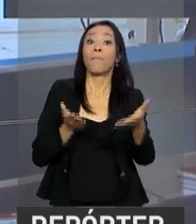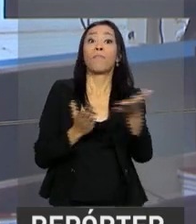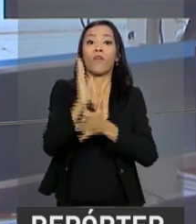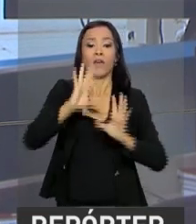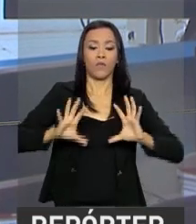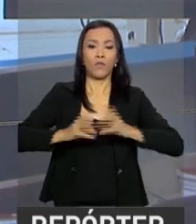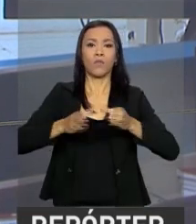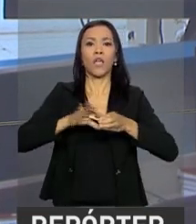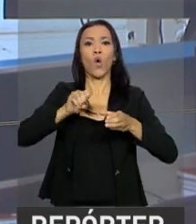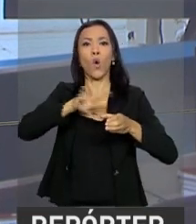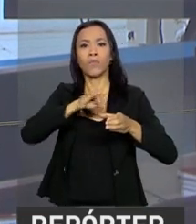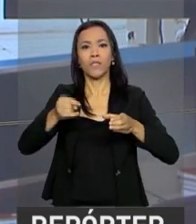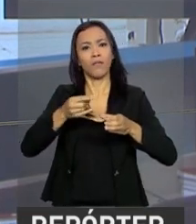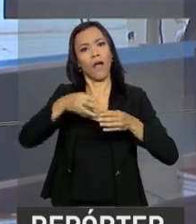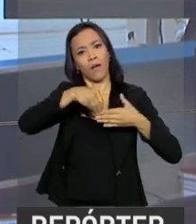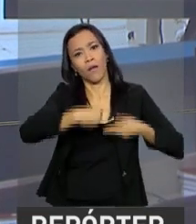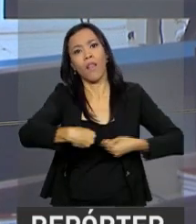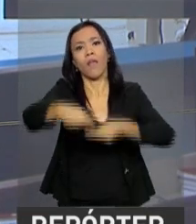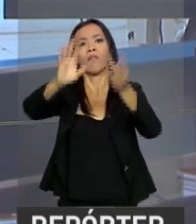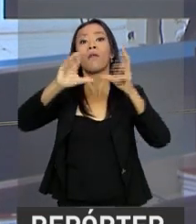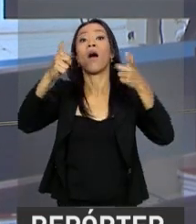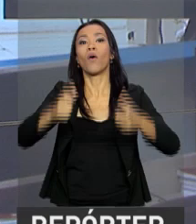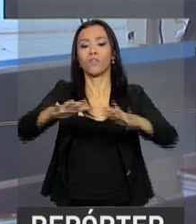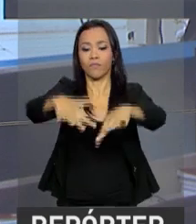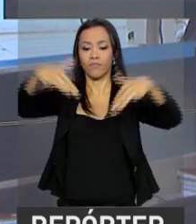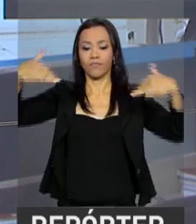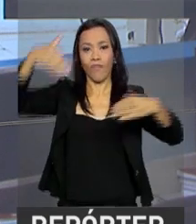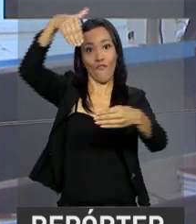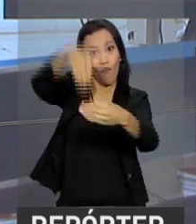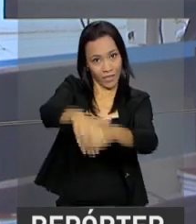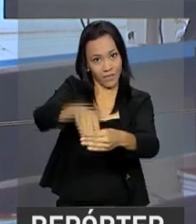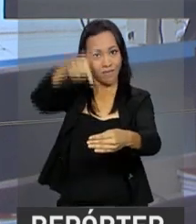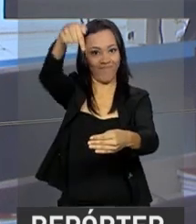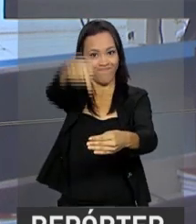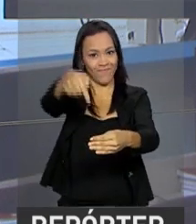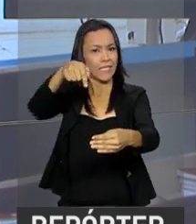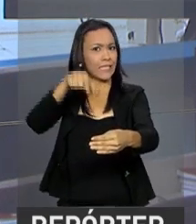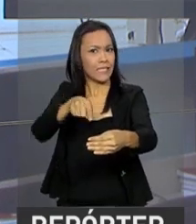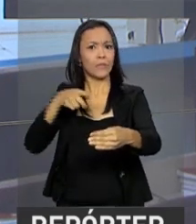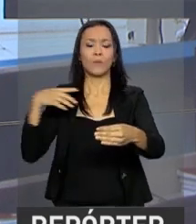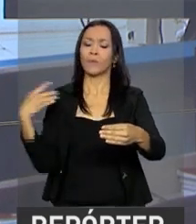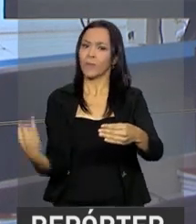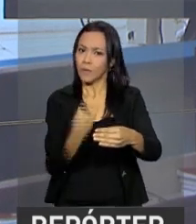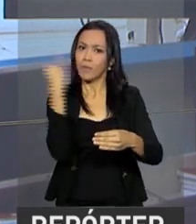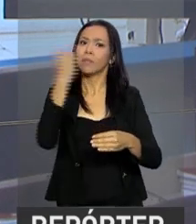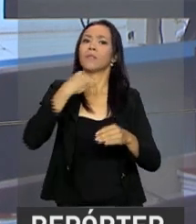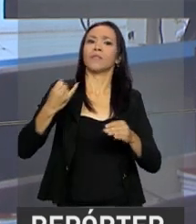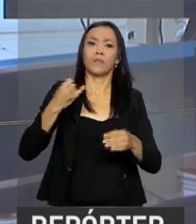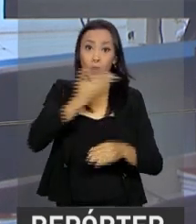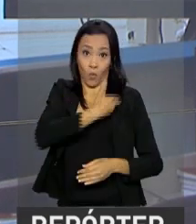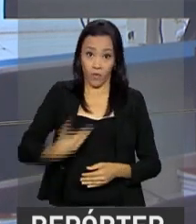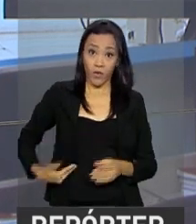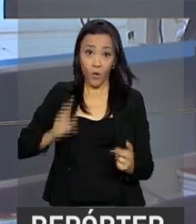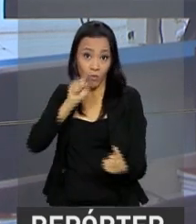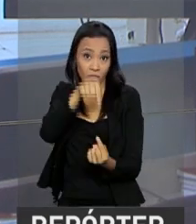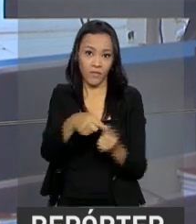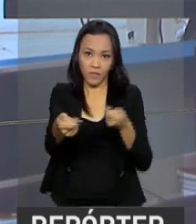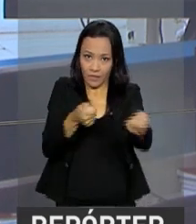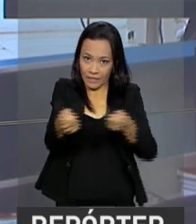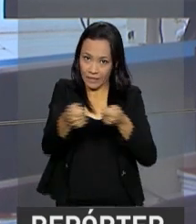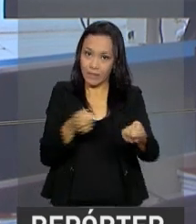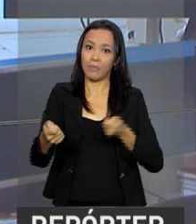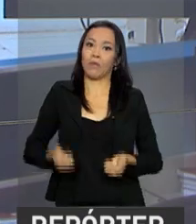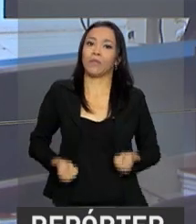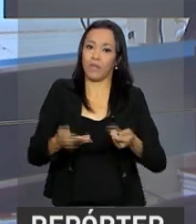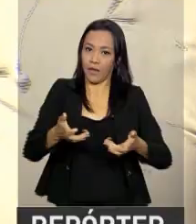Deputados e segue agora para a votação no plenário. A medida é considerada prioridade pelo governo para reequilibrar as contas